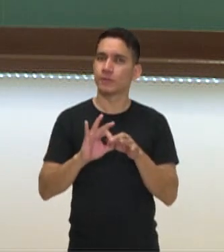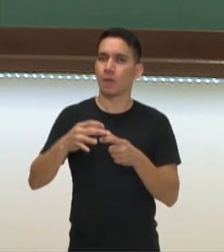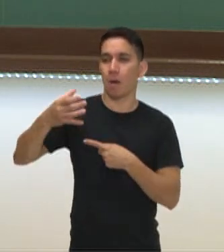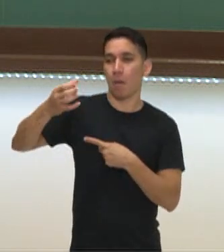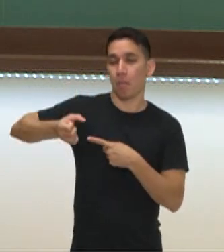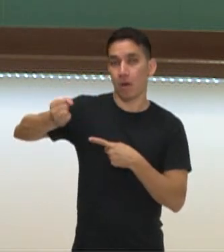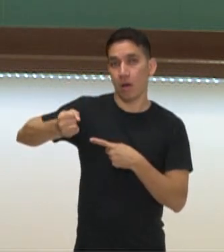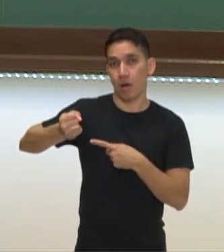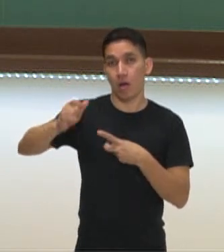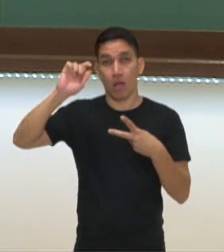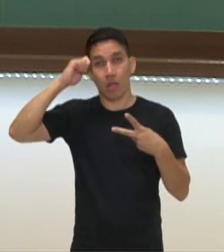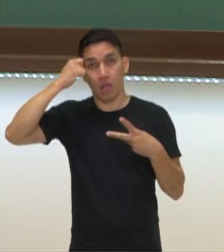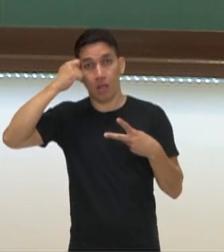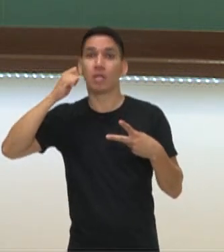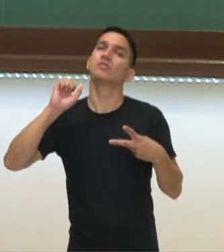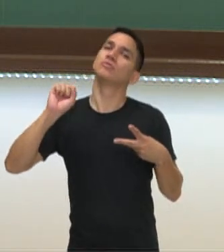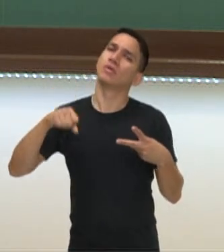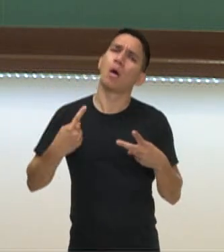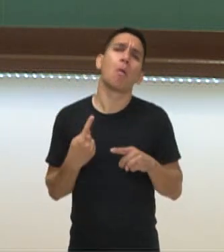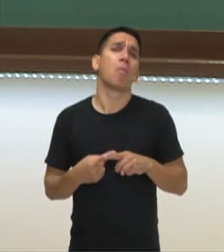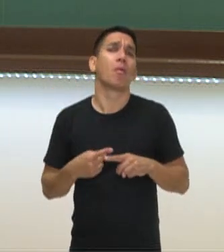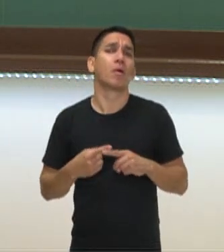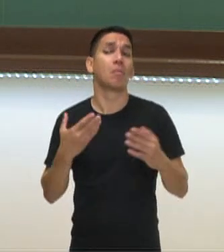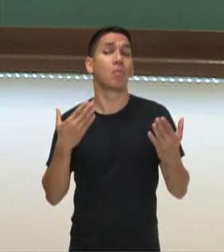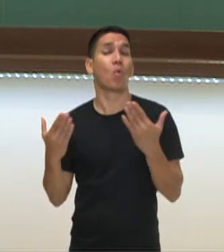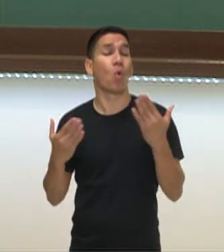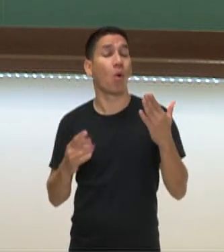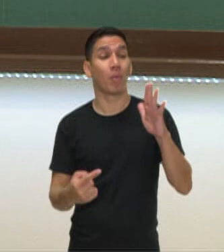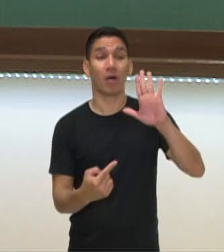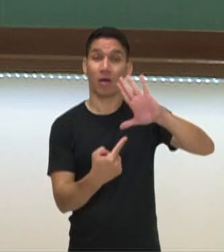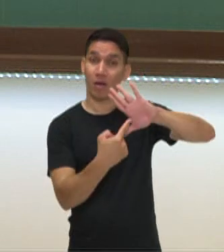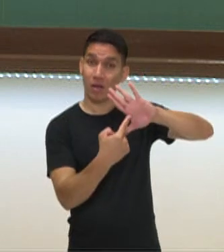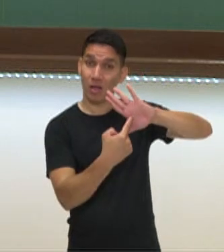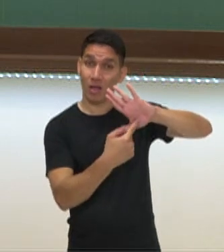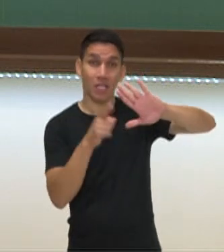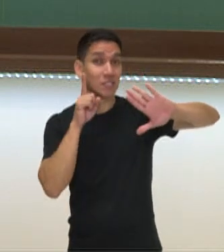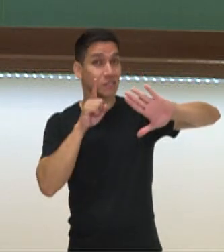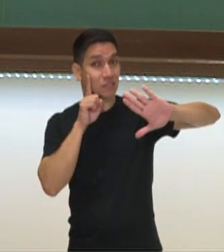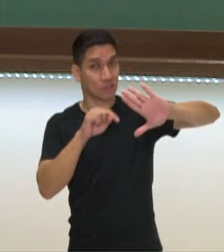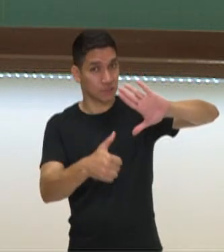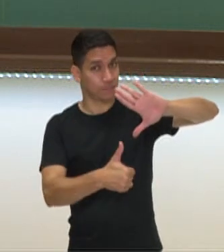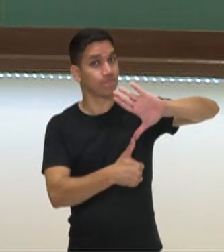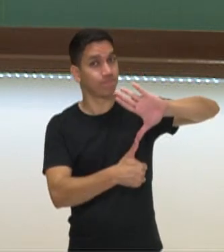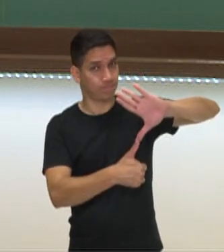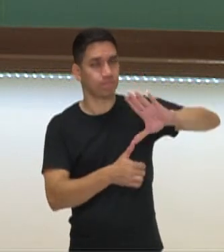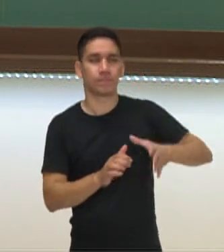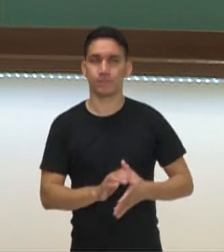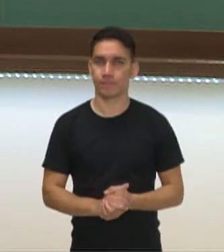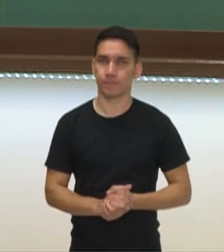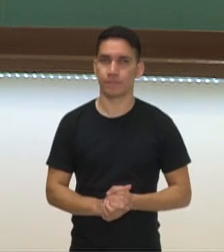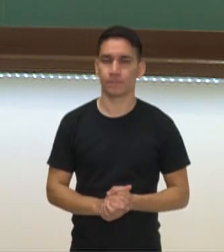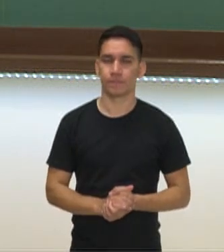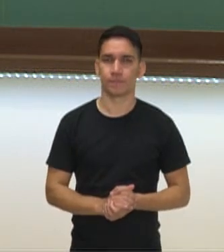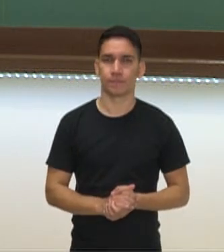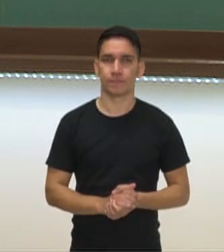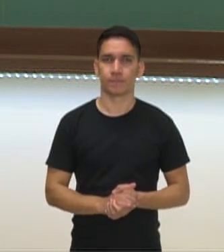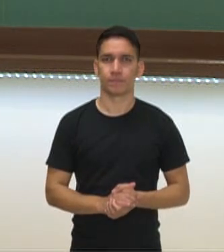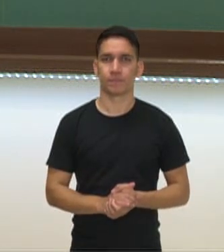negros, porque elas eram muito comparadas, então, às relações raciais nos Estados Unidos, tá?